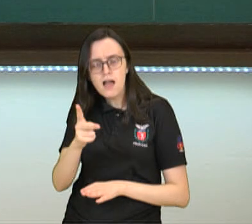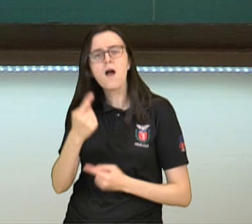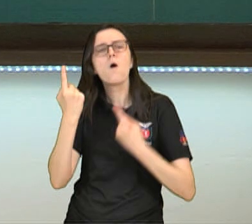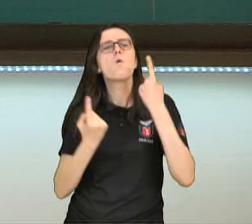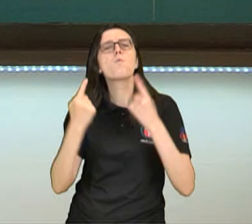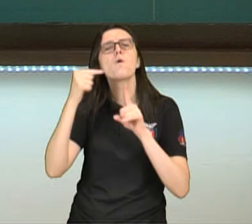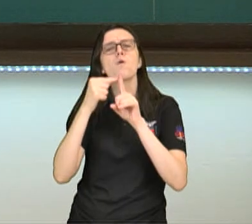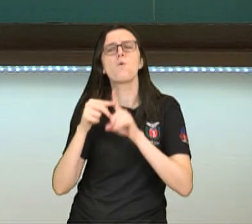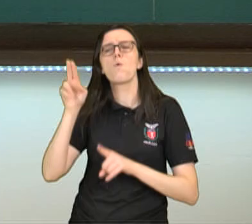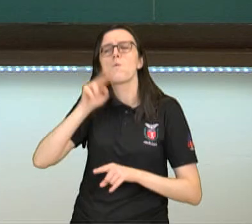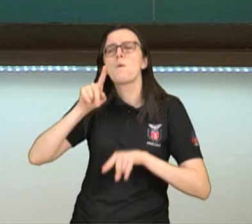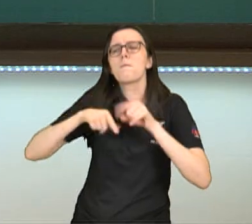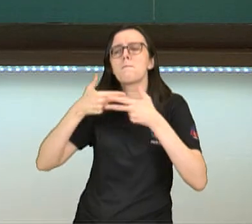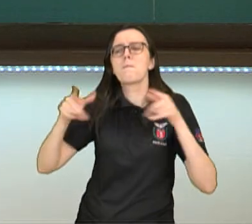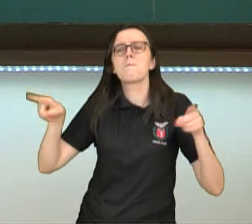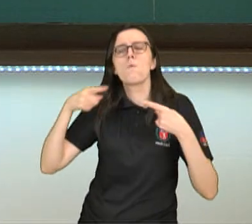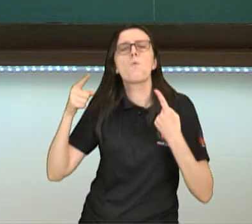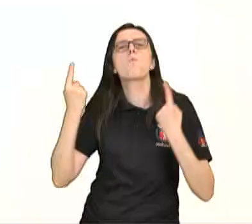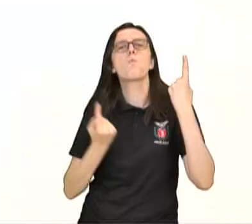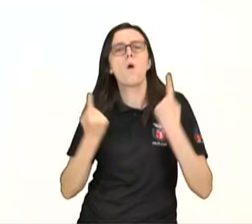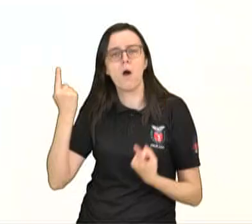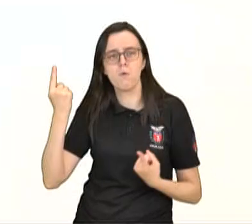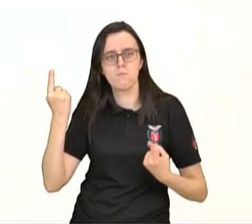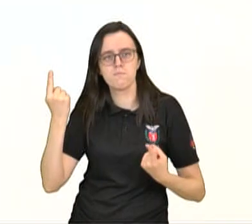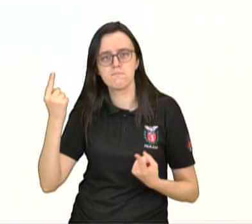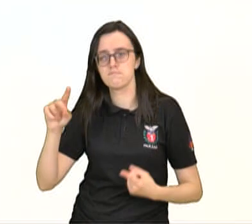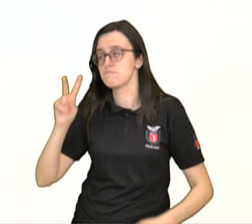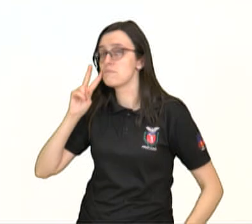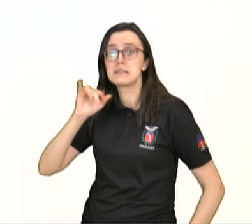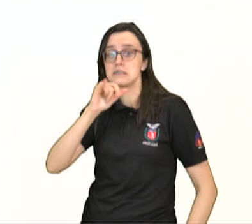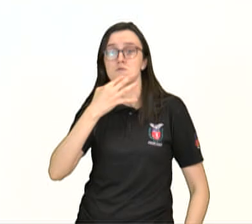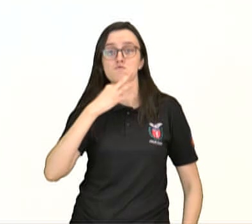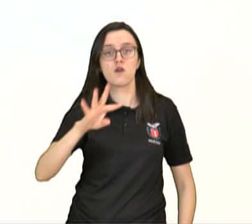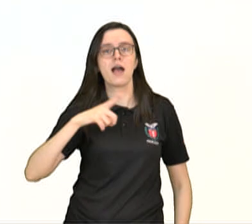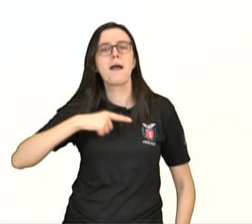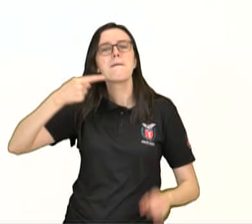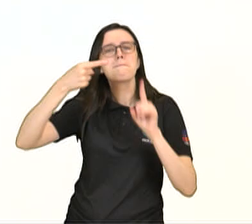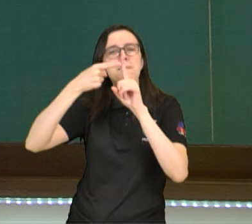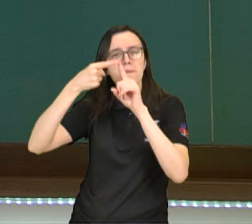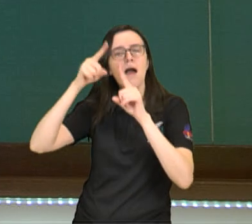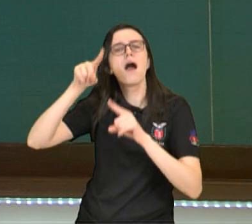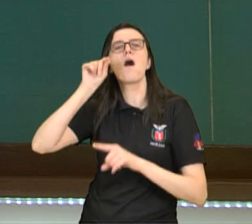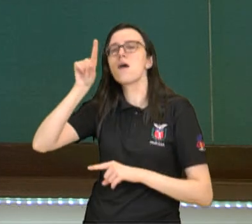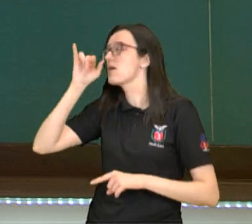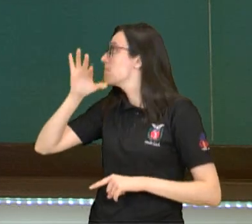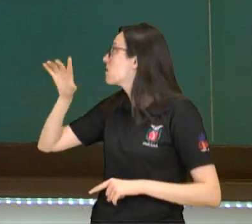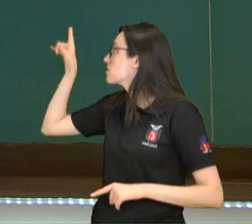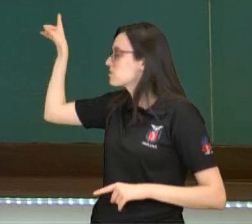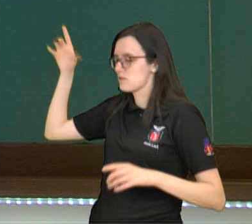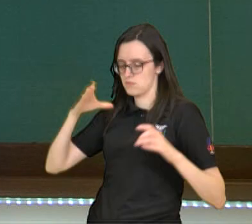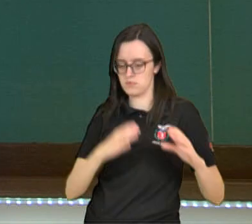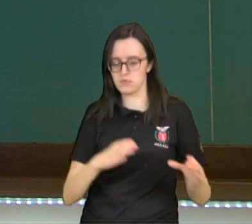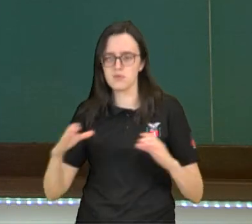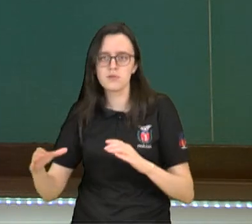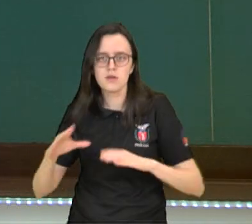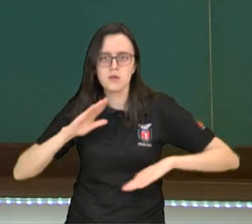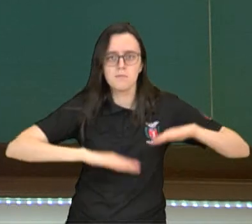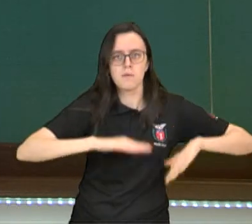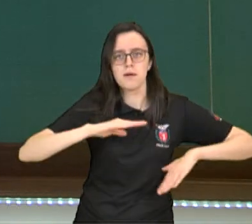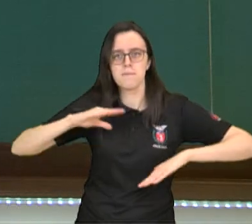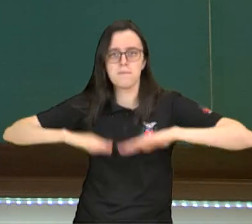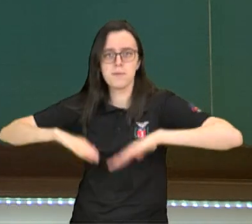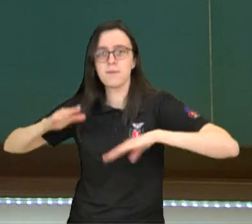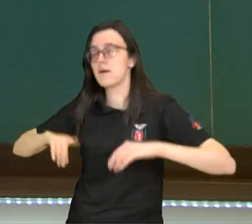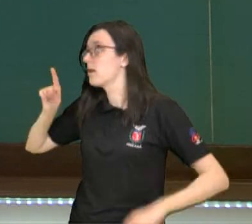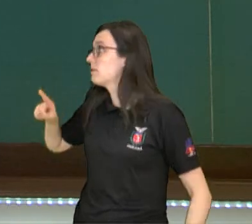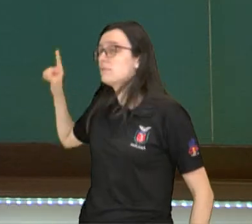esses instrumentos, então? Nós temos o bongô. Para quem não sabe o que é o bongô, é essa imagem desses pequenos tambores que estão ali no